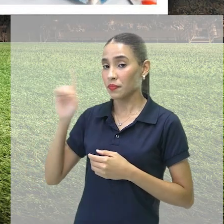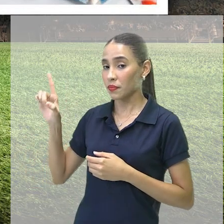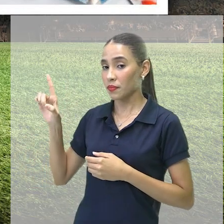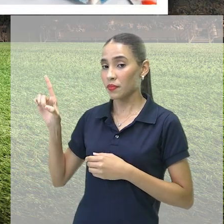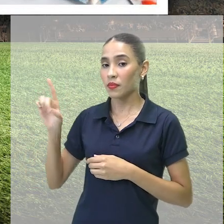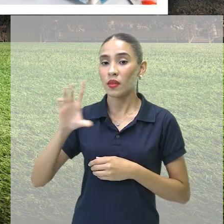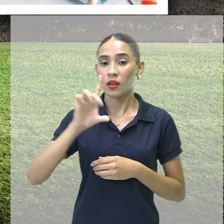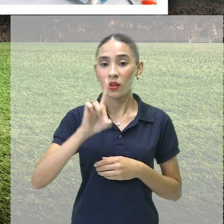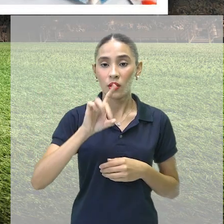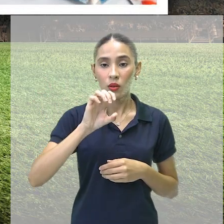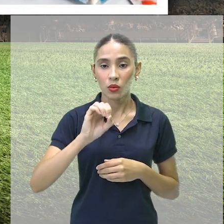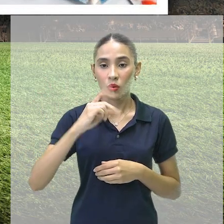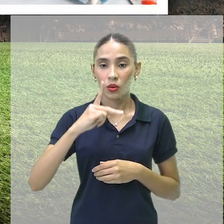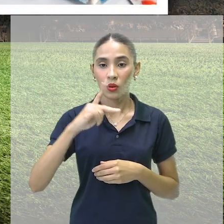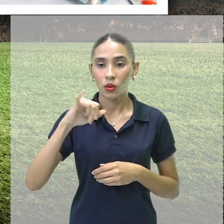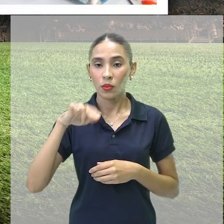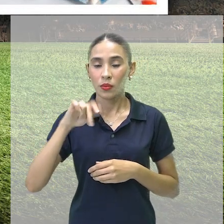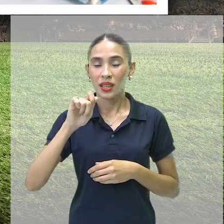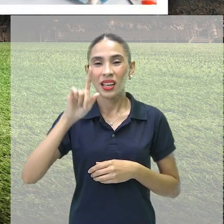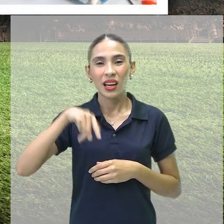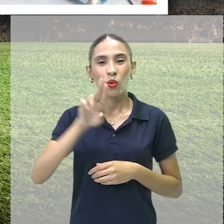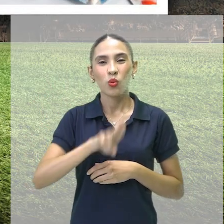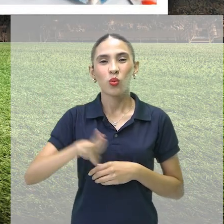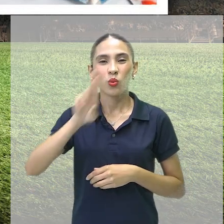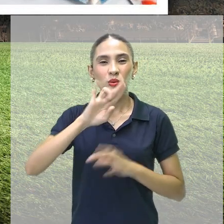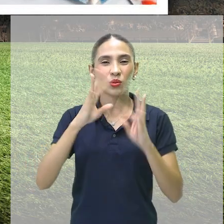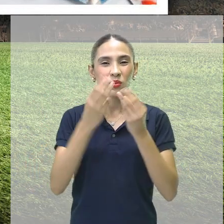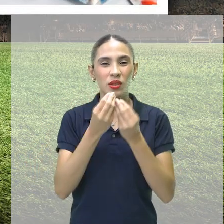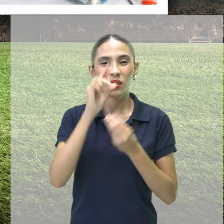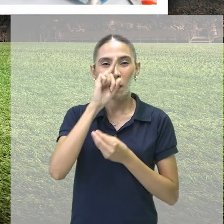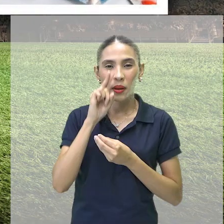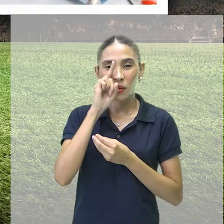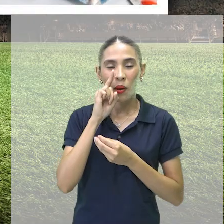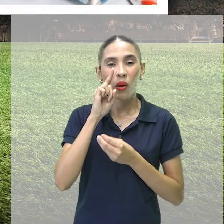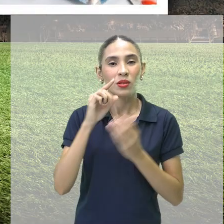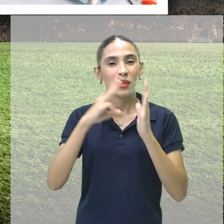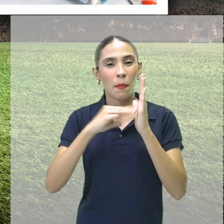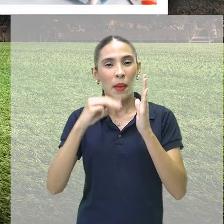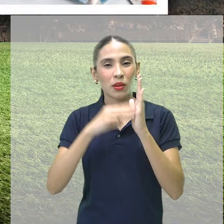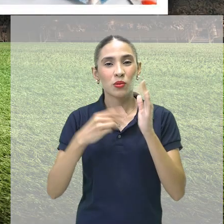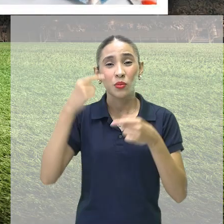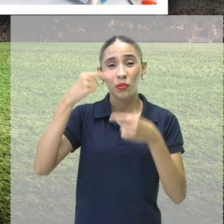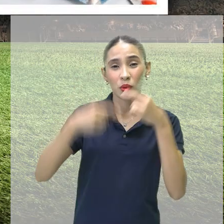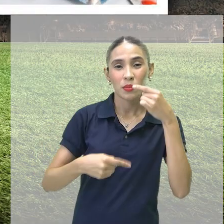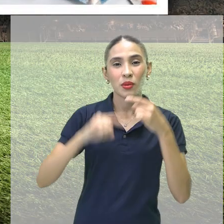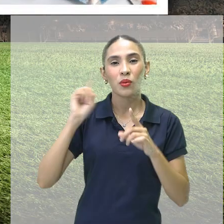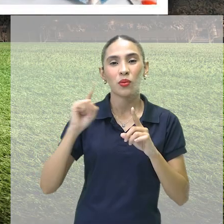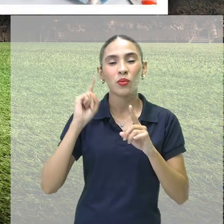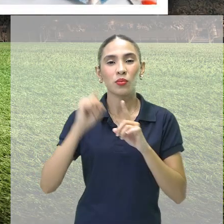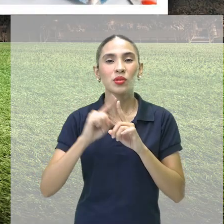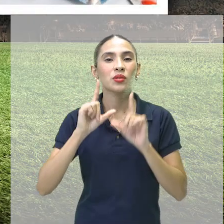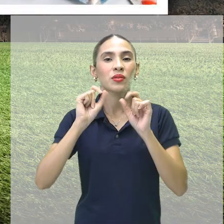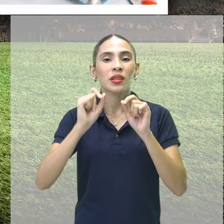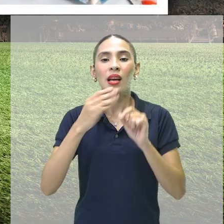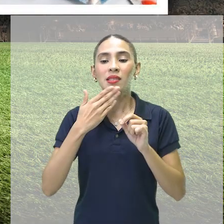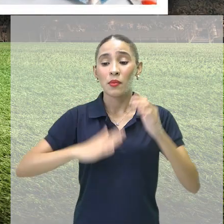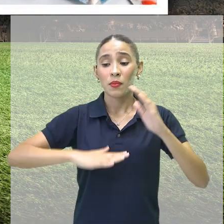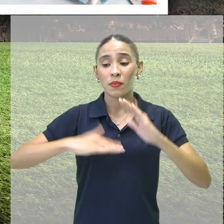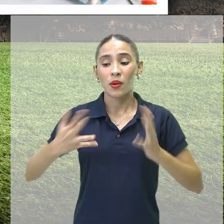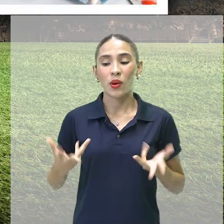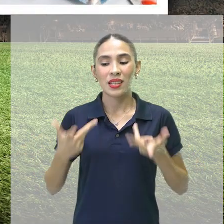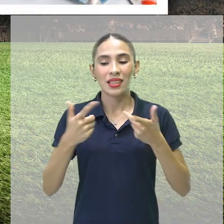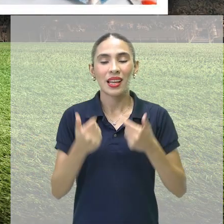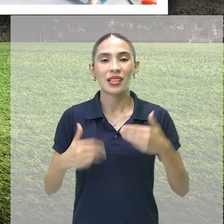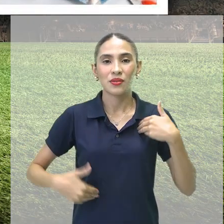ele vem a ser o uso de substâncias e métodos proibidos com o intuito de melhorar o desempenho, as capacidades